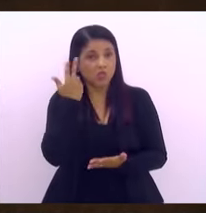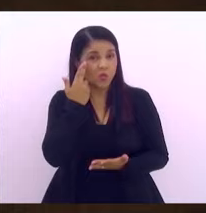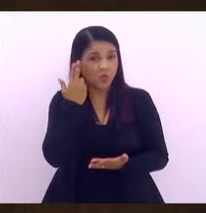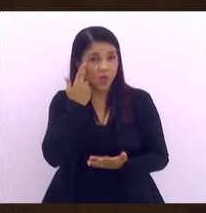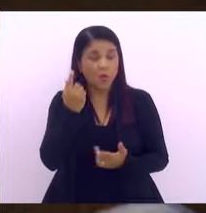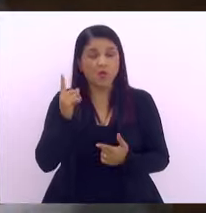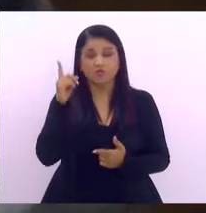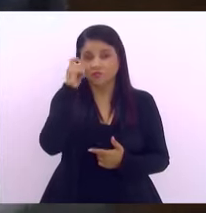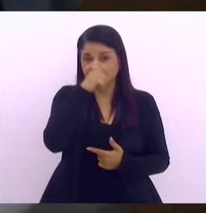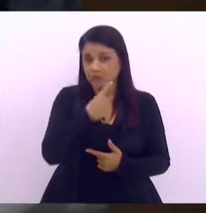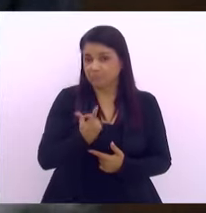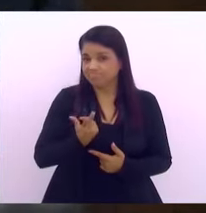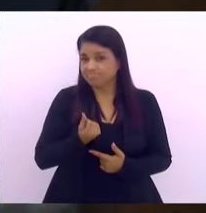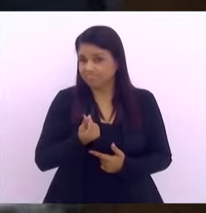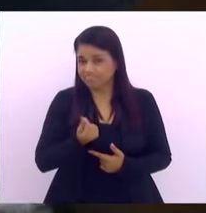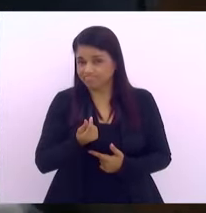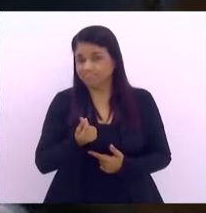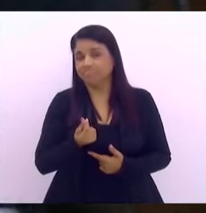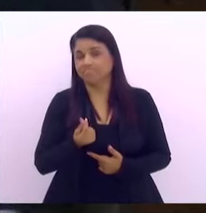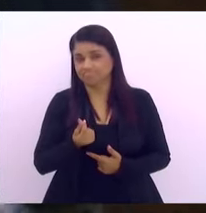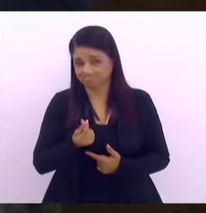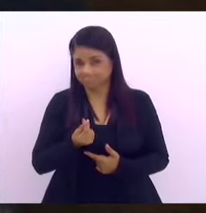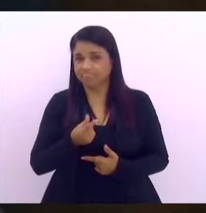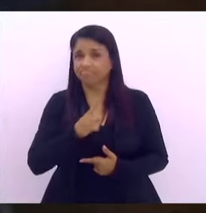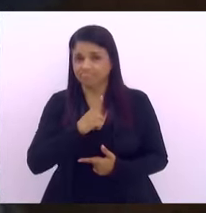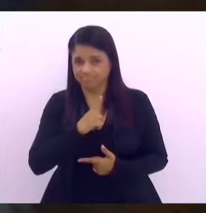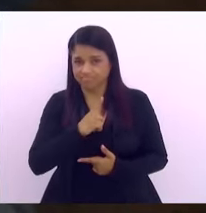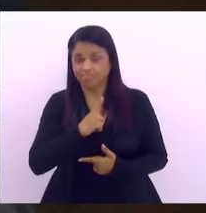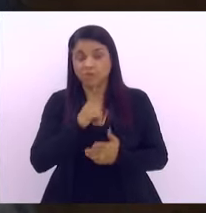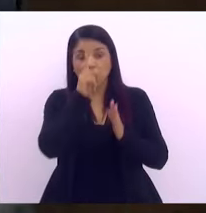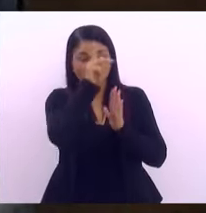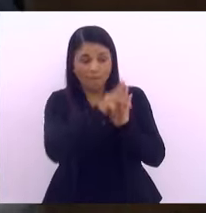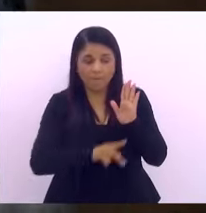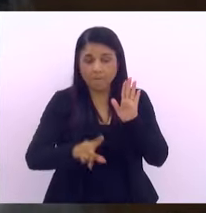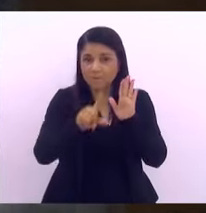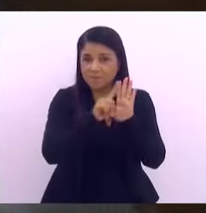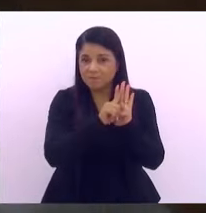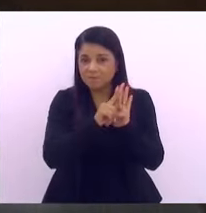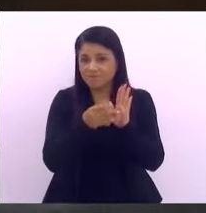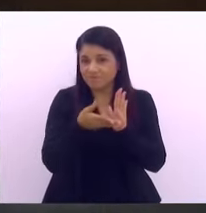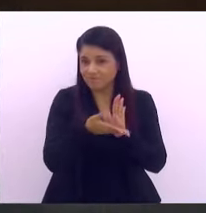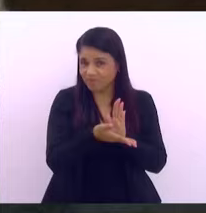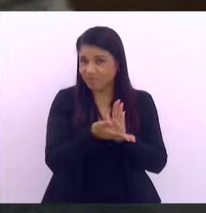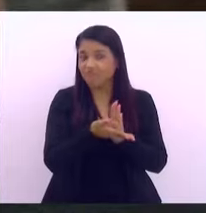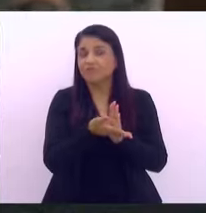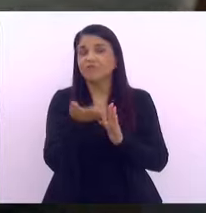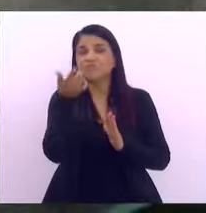dificuldade financeira é muito grande. E com esse projeto a gente vai conseguir,